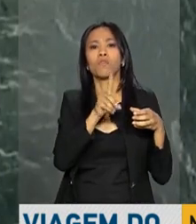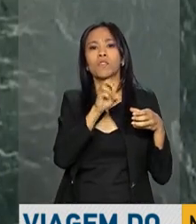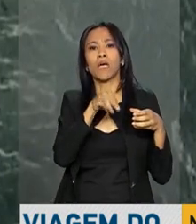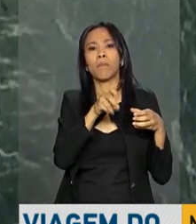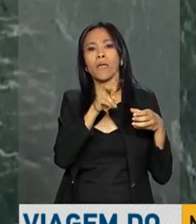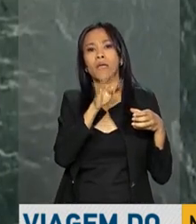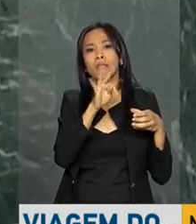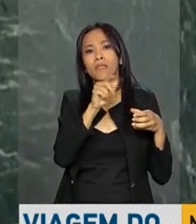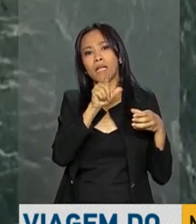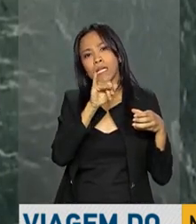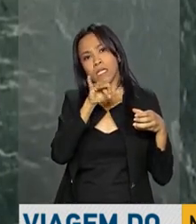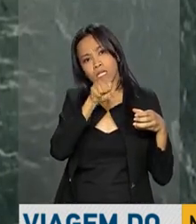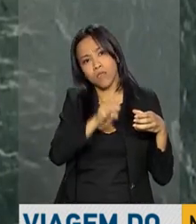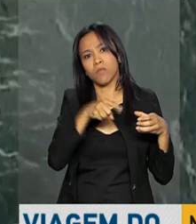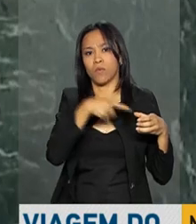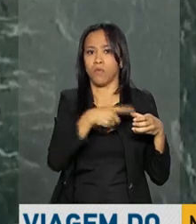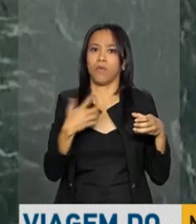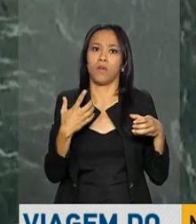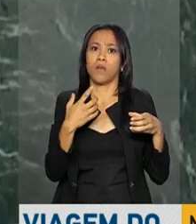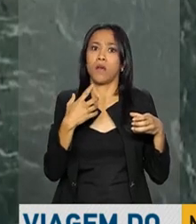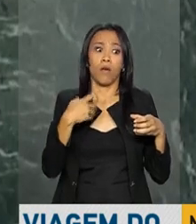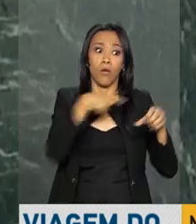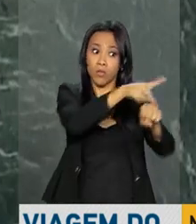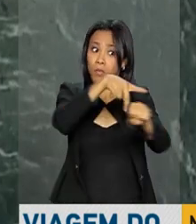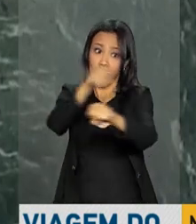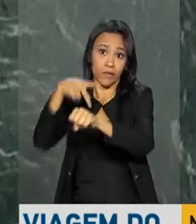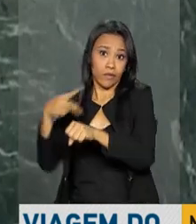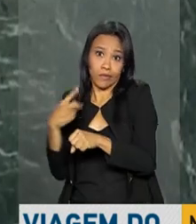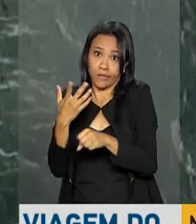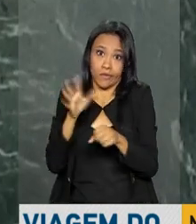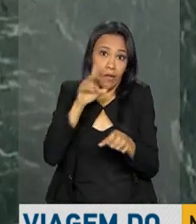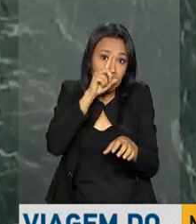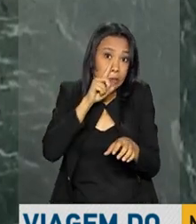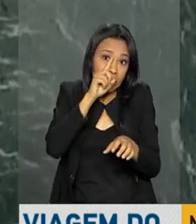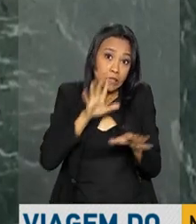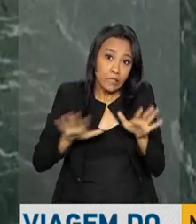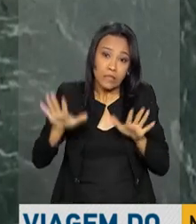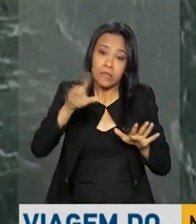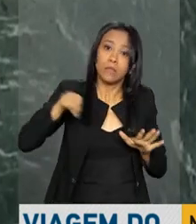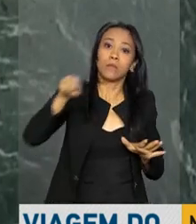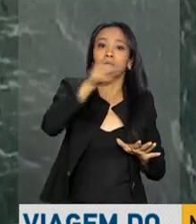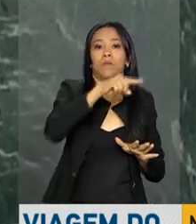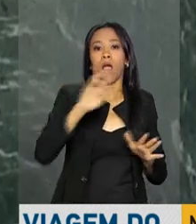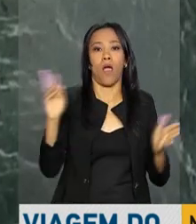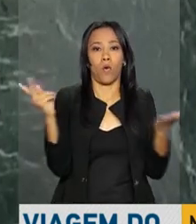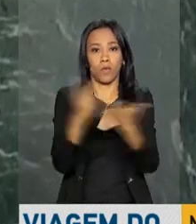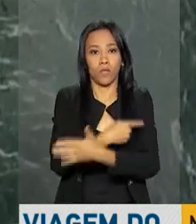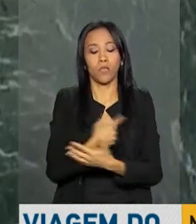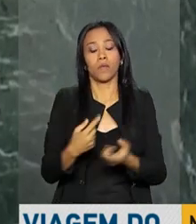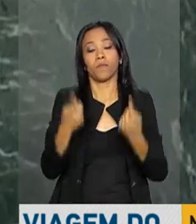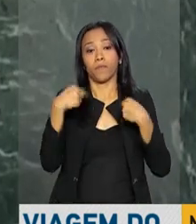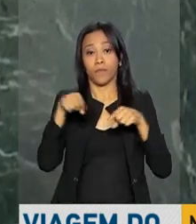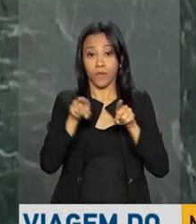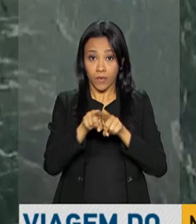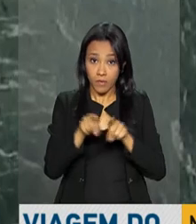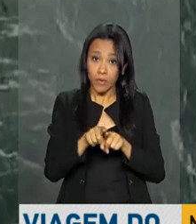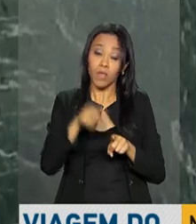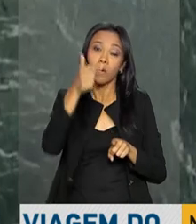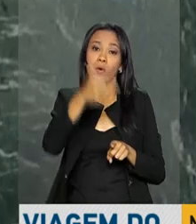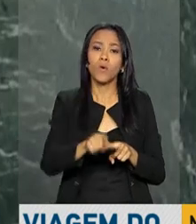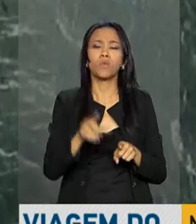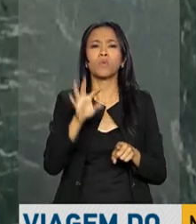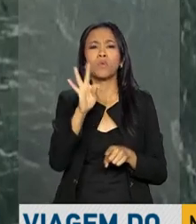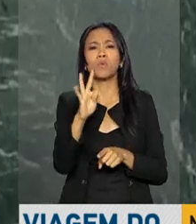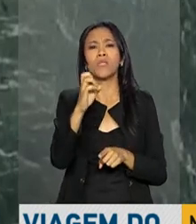que nenhum país está imune. A União se impõe ainda mais em face da capacidade do